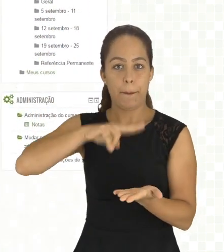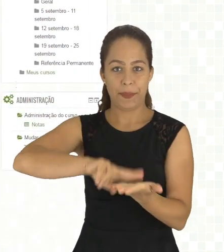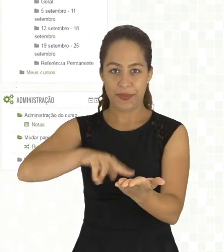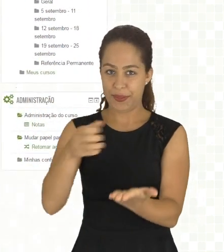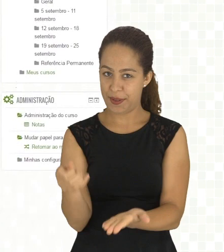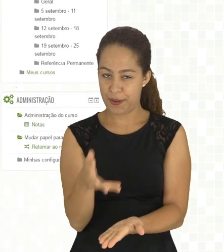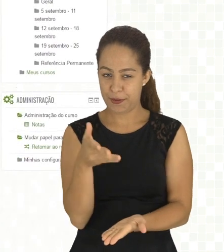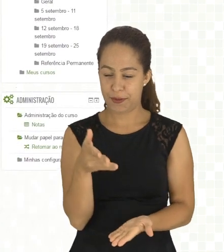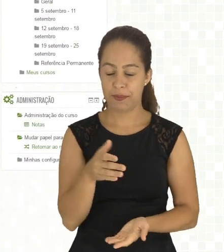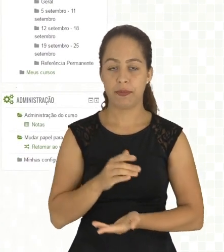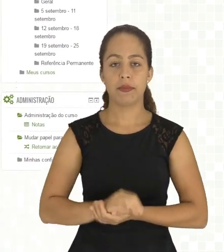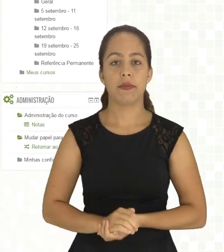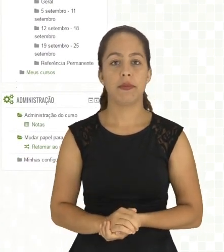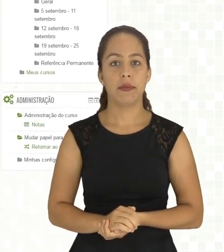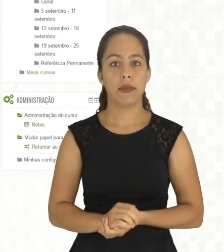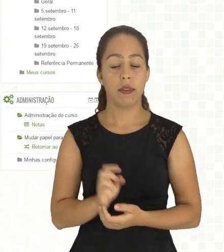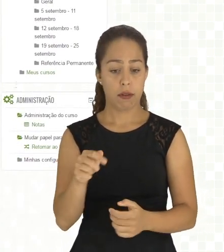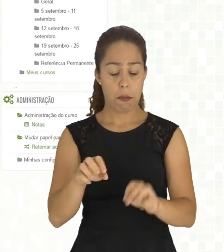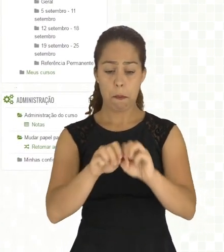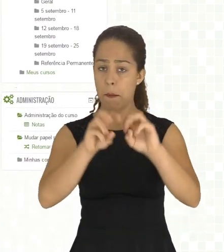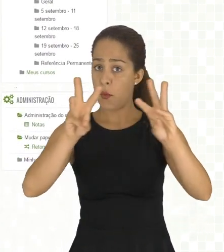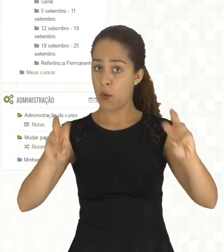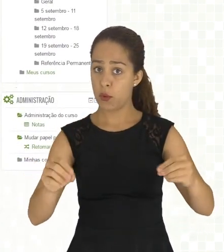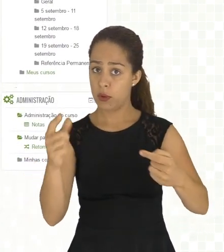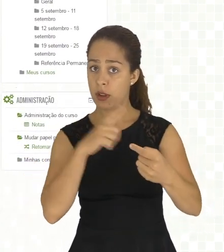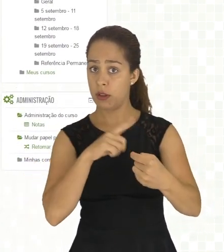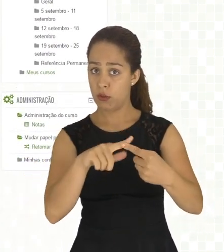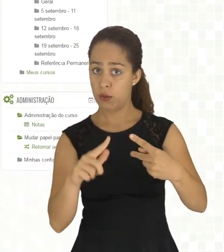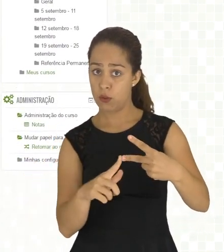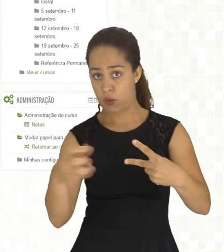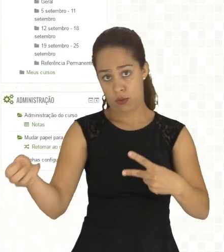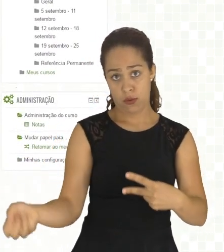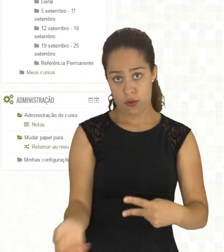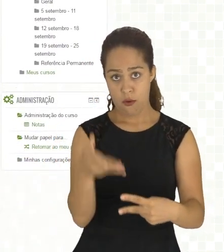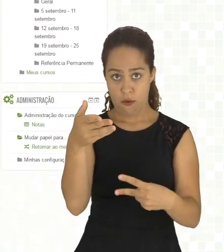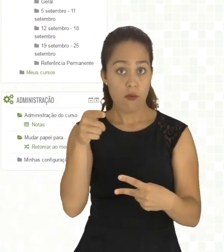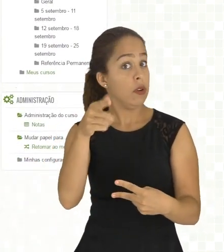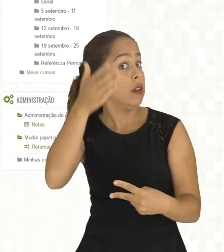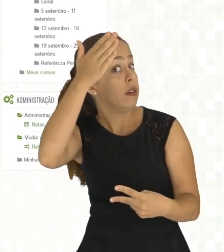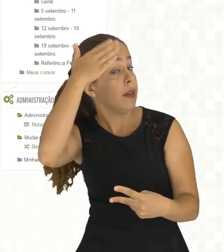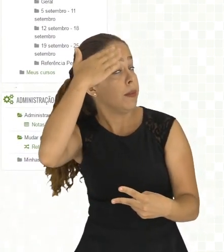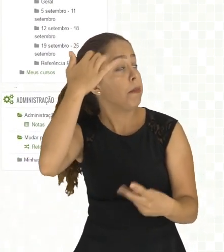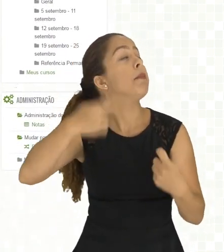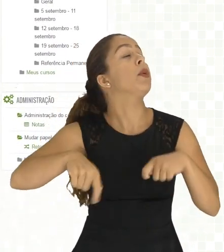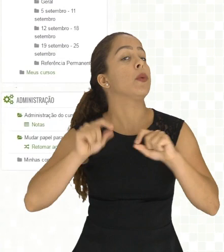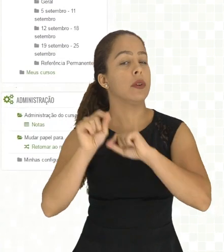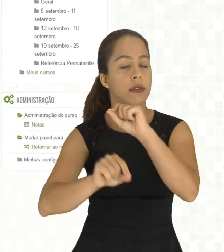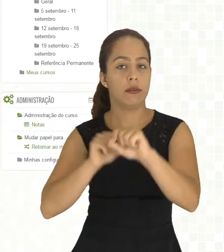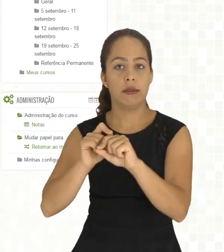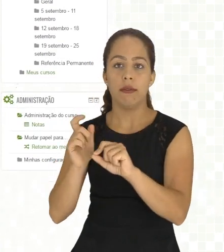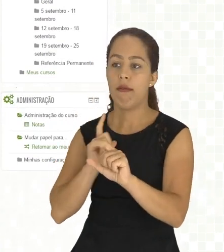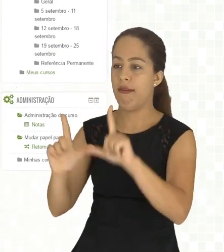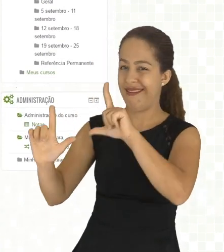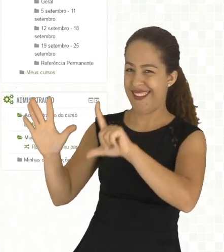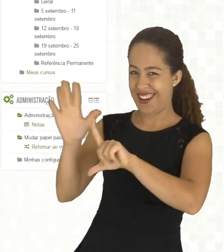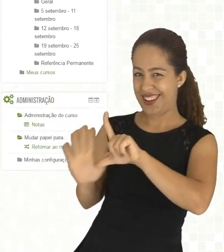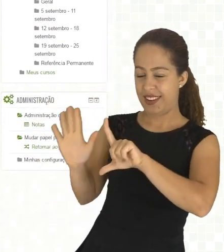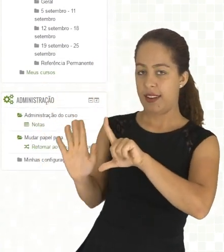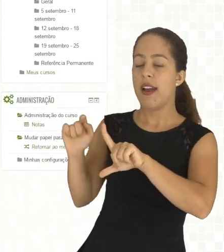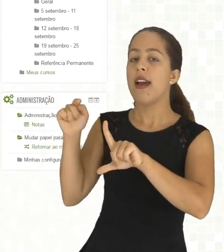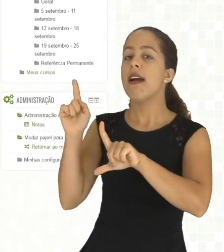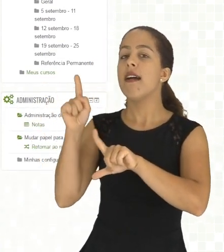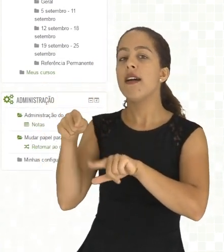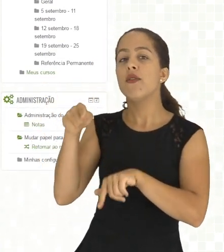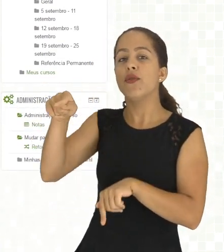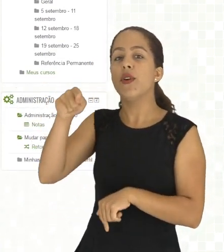mudou que você precisa saber essa área aqui é o cheque box